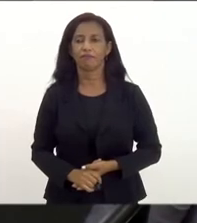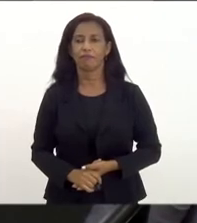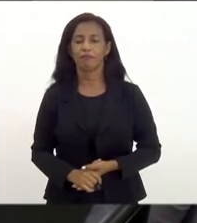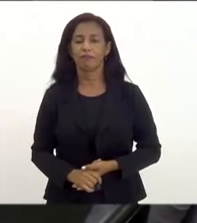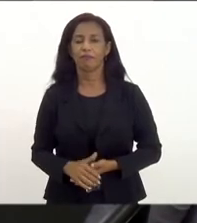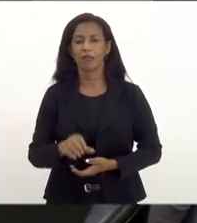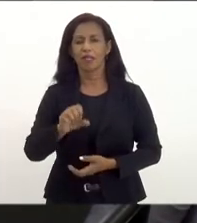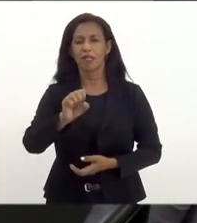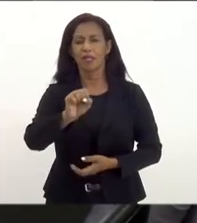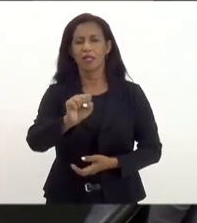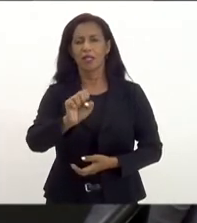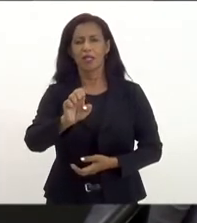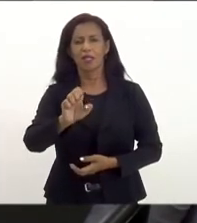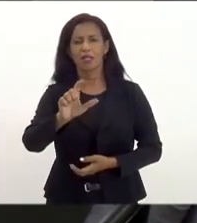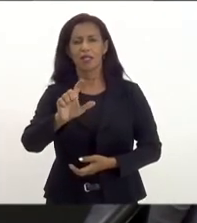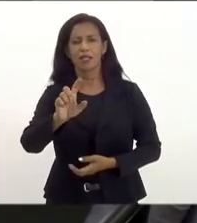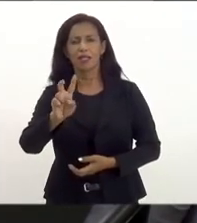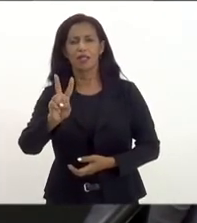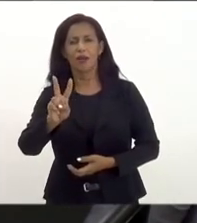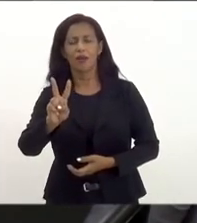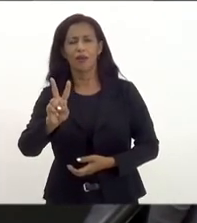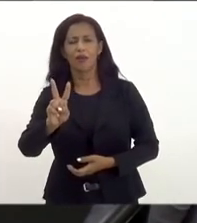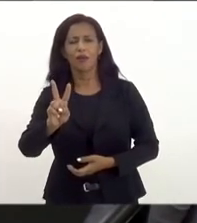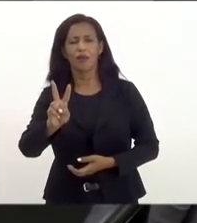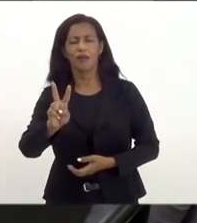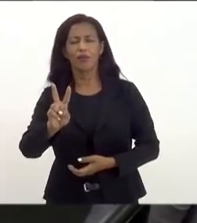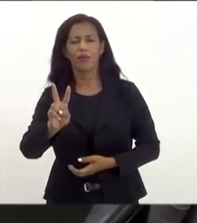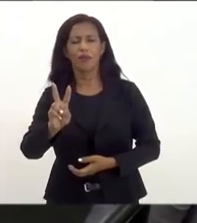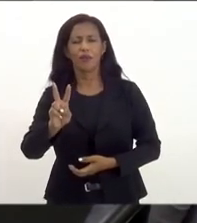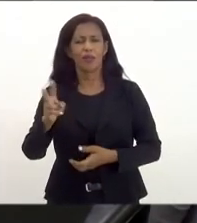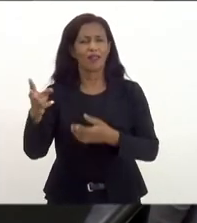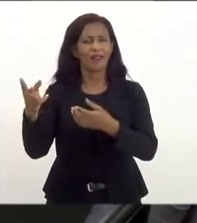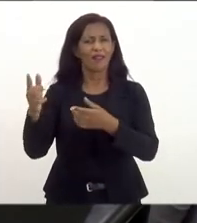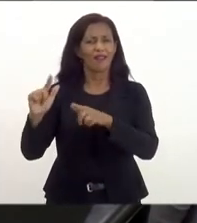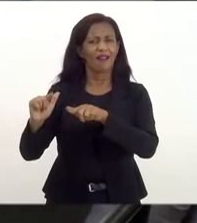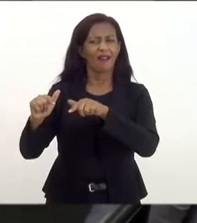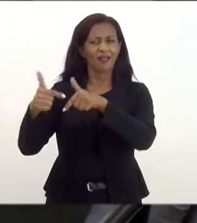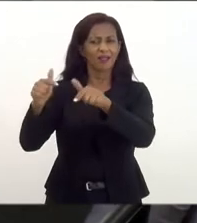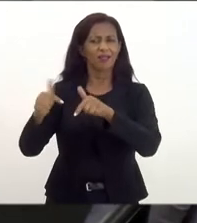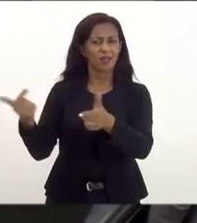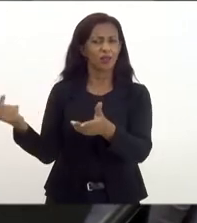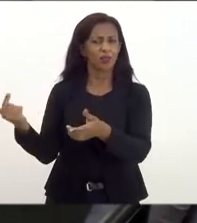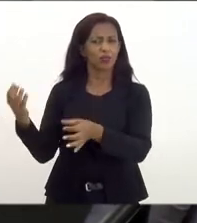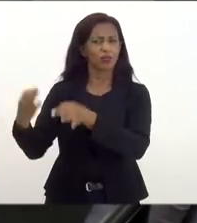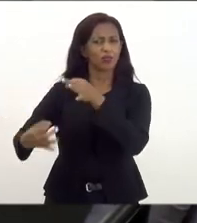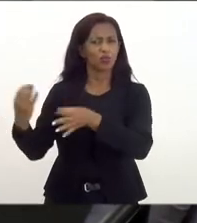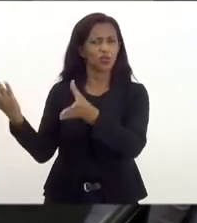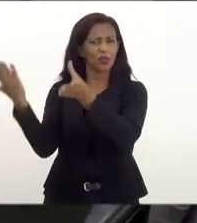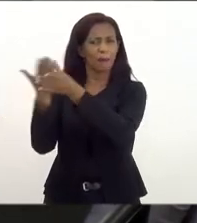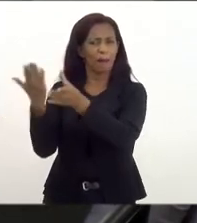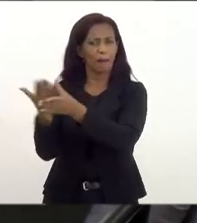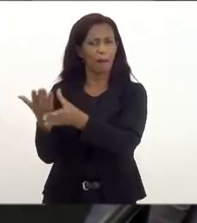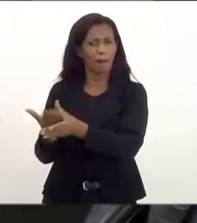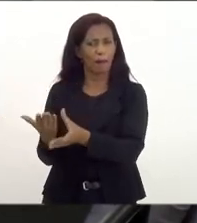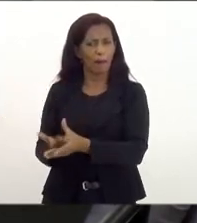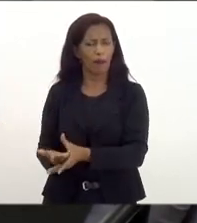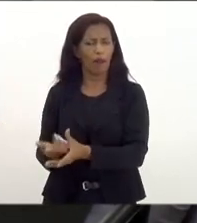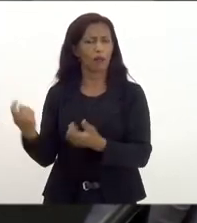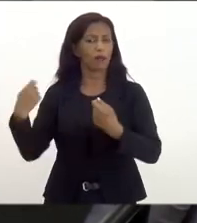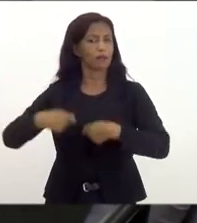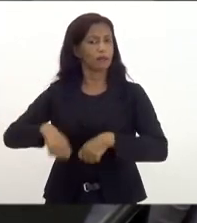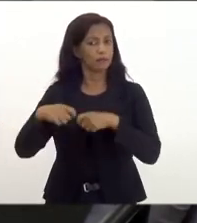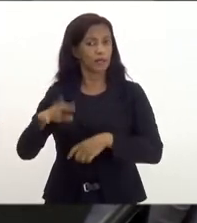e a selfie é um monte de ações judiciais que a gente tá tendo que tem que